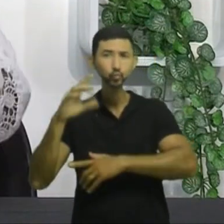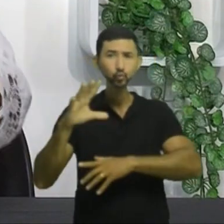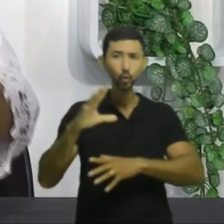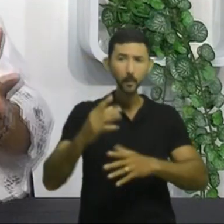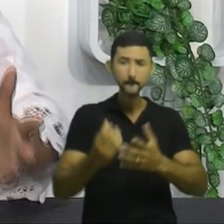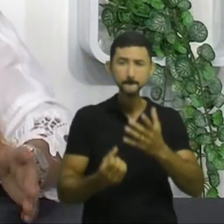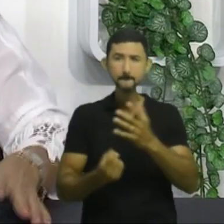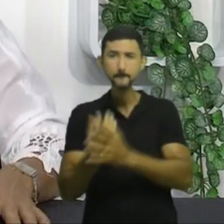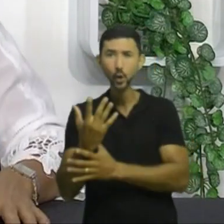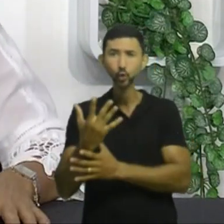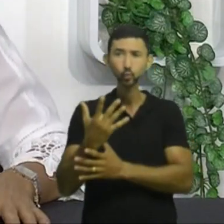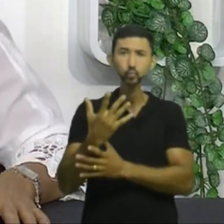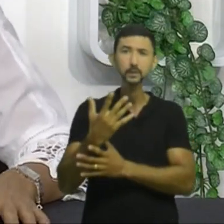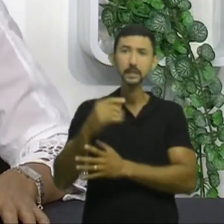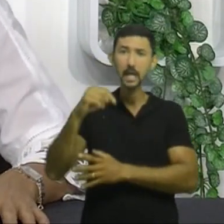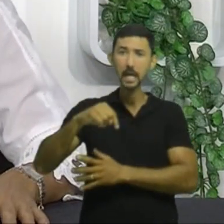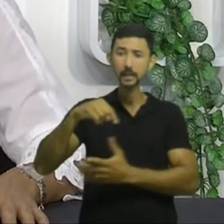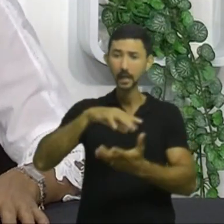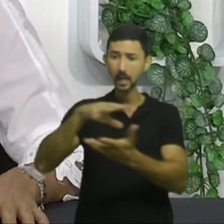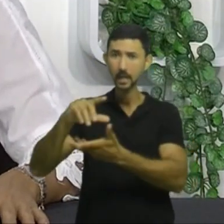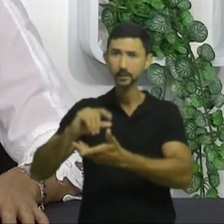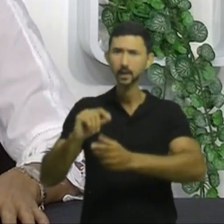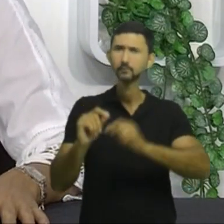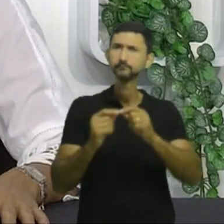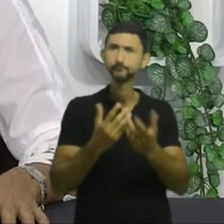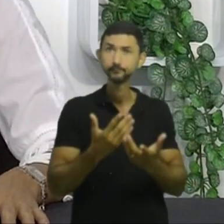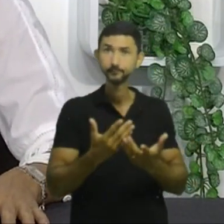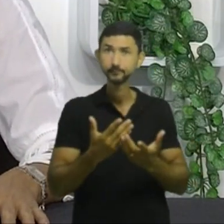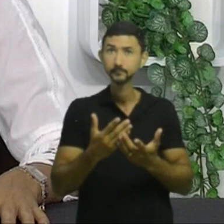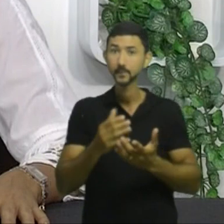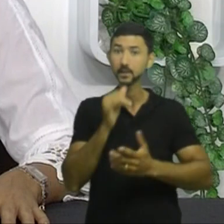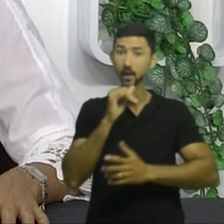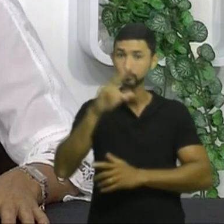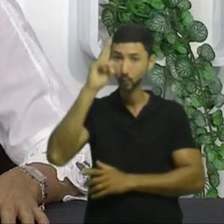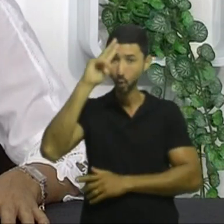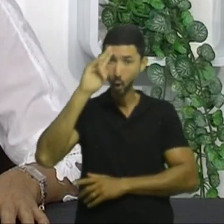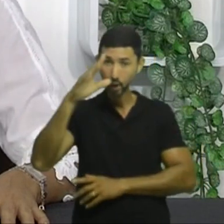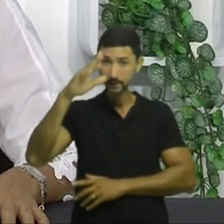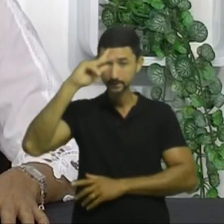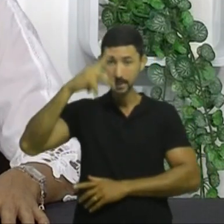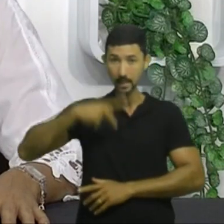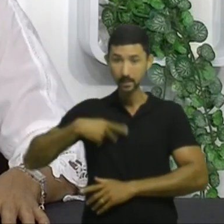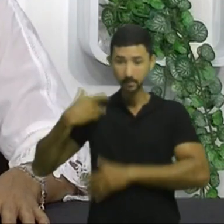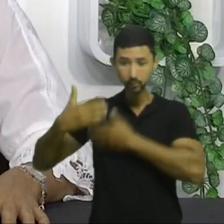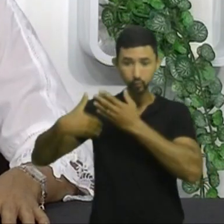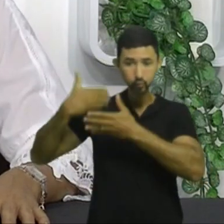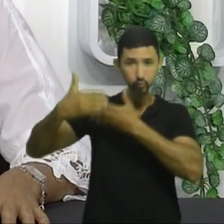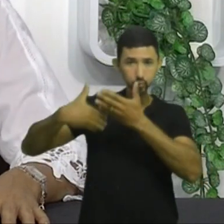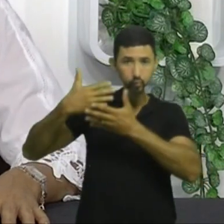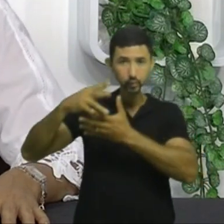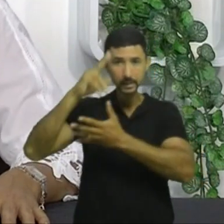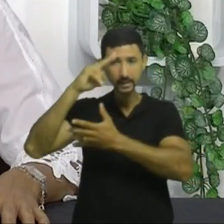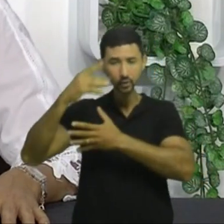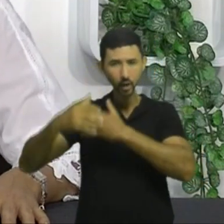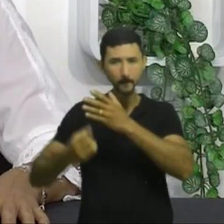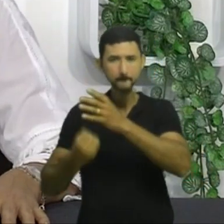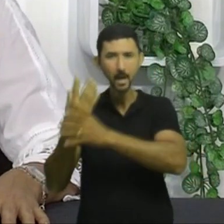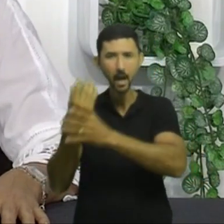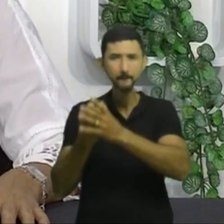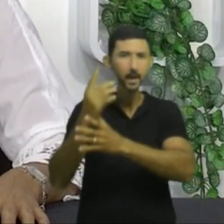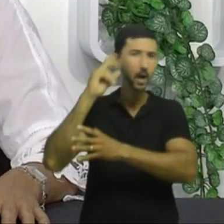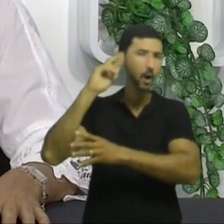nossa história na Terra? Olha aí, gente, um pouco da história do homem e suas produções